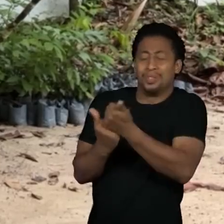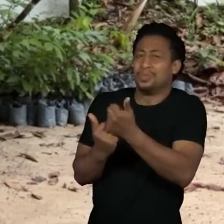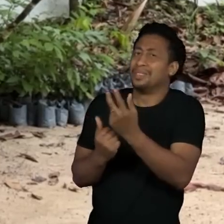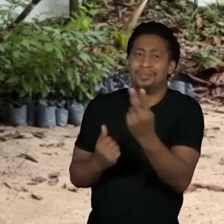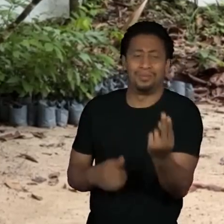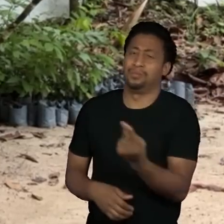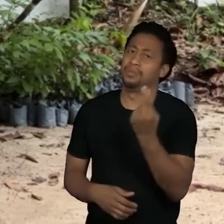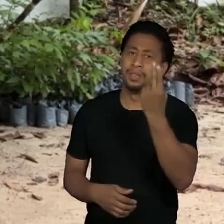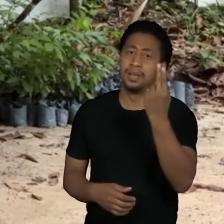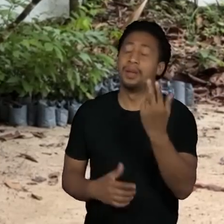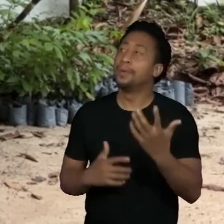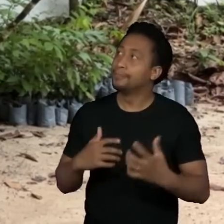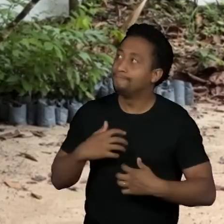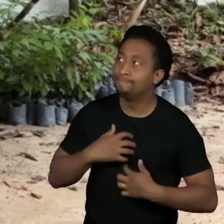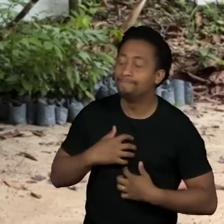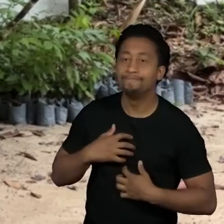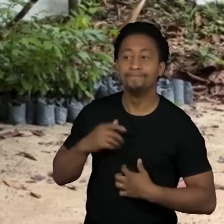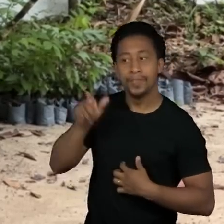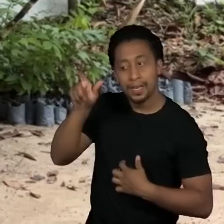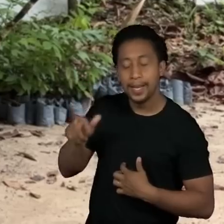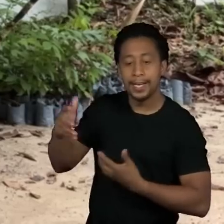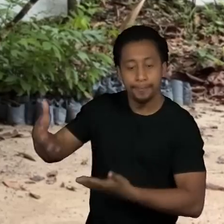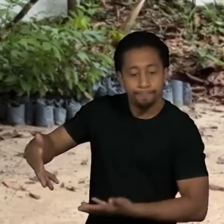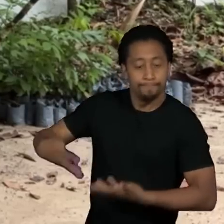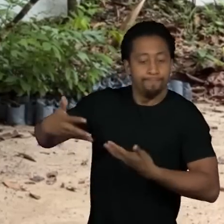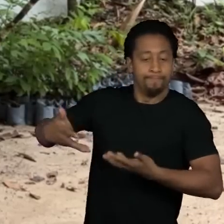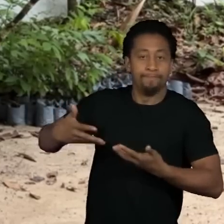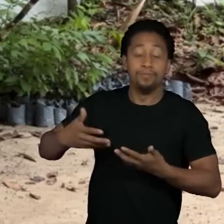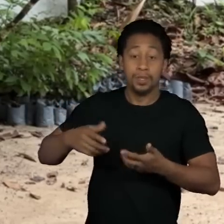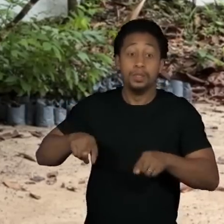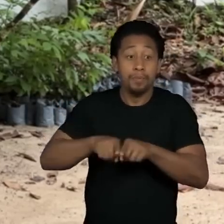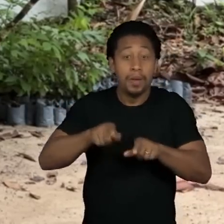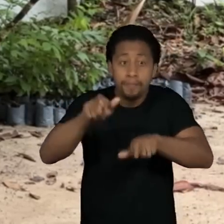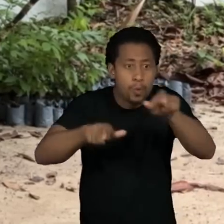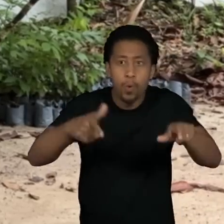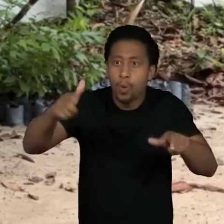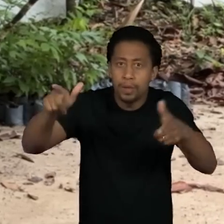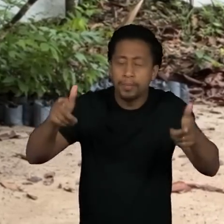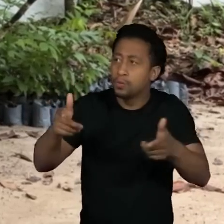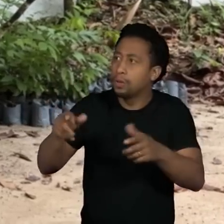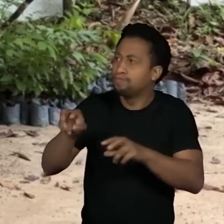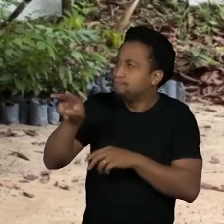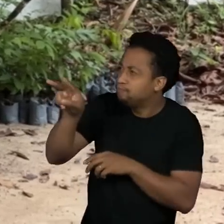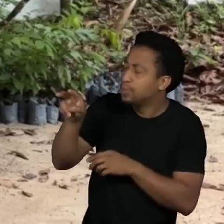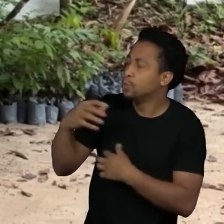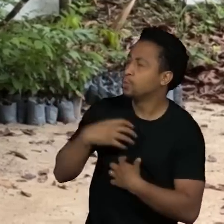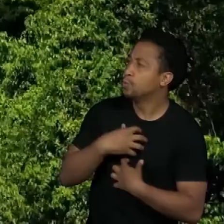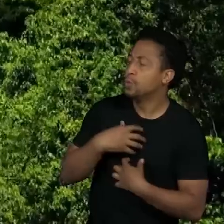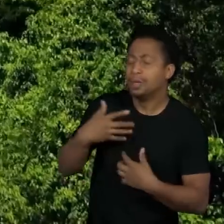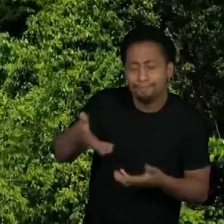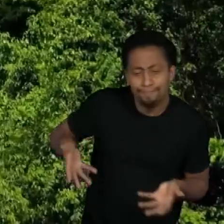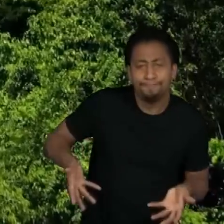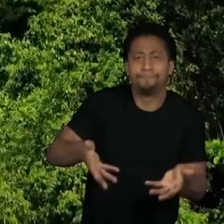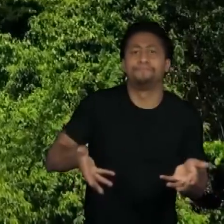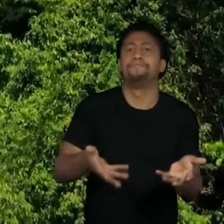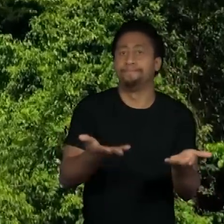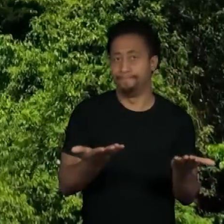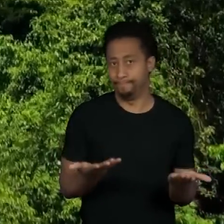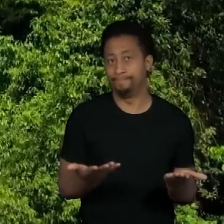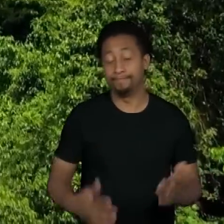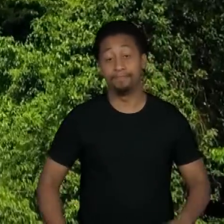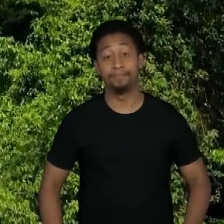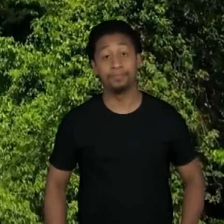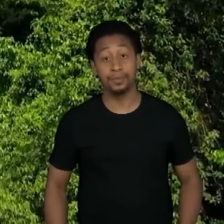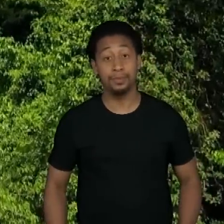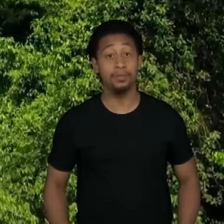genuína inspiração em muita gente. Isso é caso para comemoração. Sem a floresta, para mim,